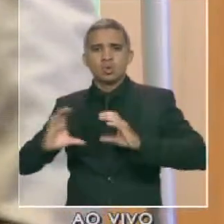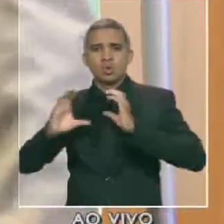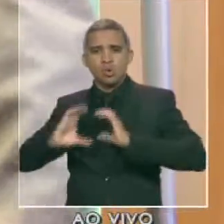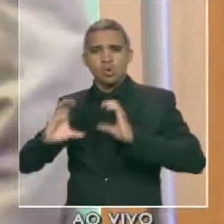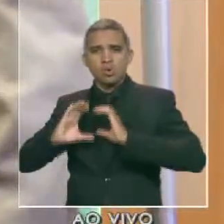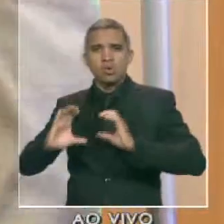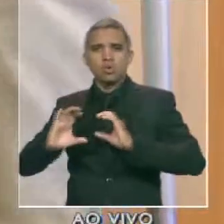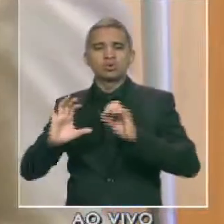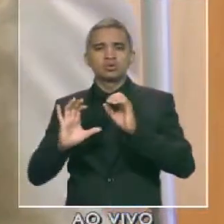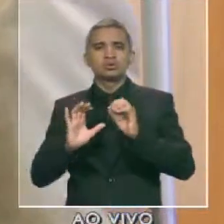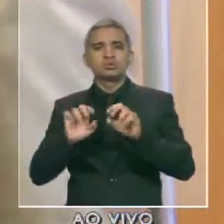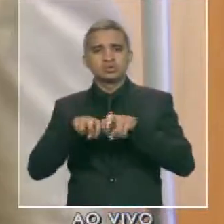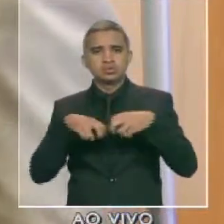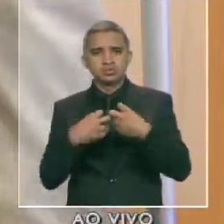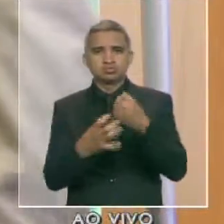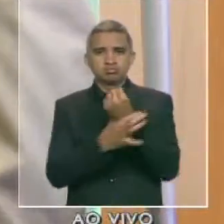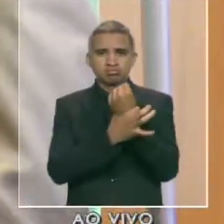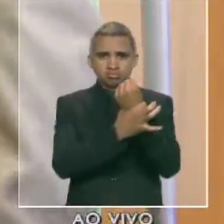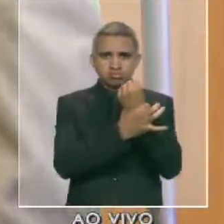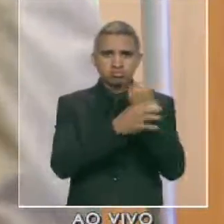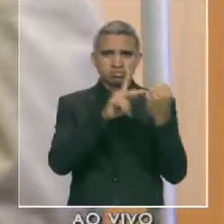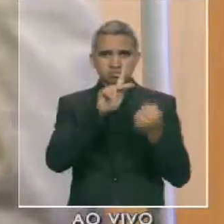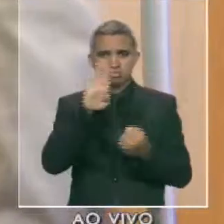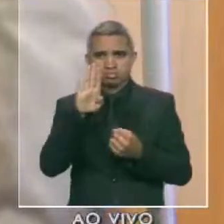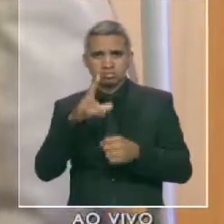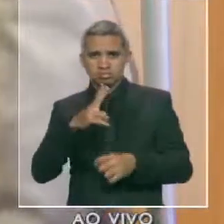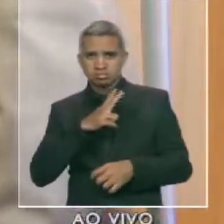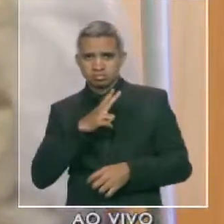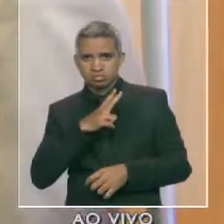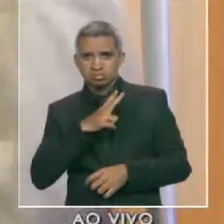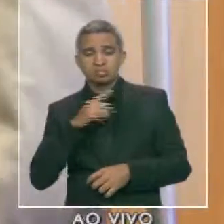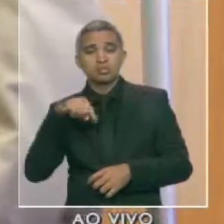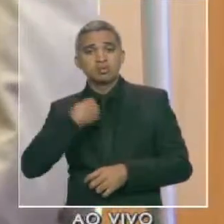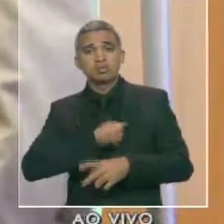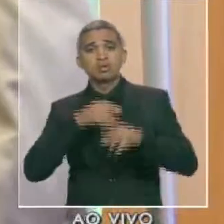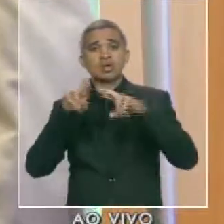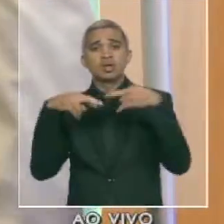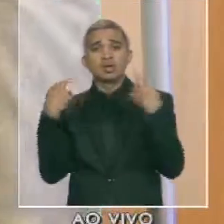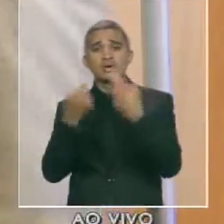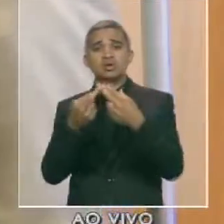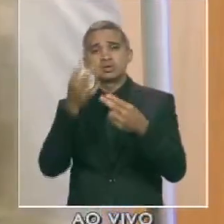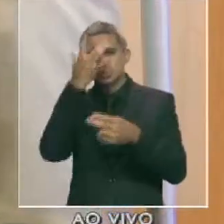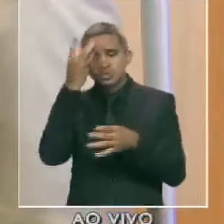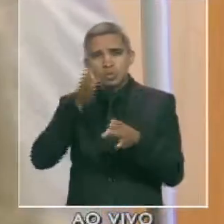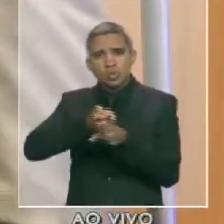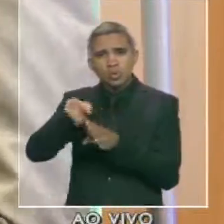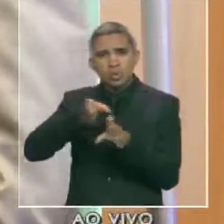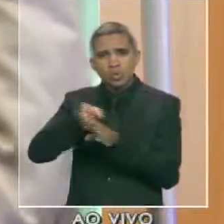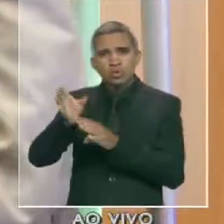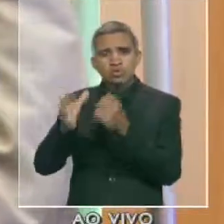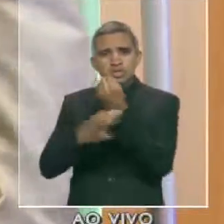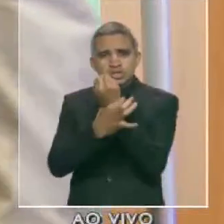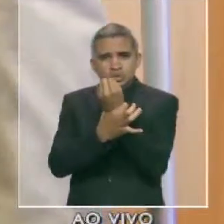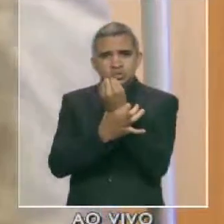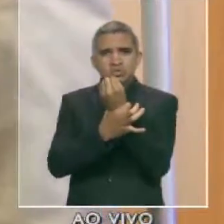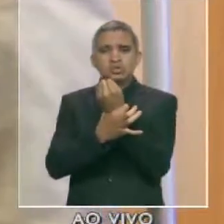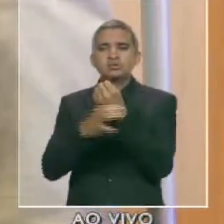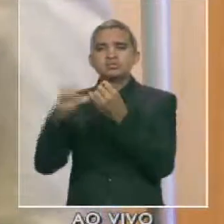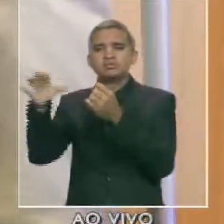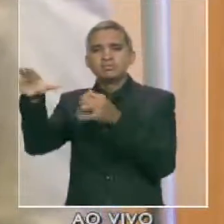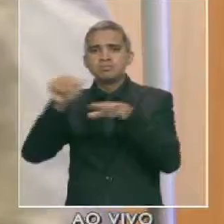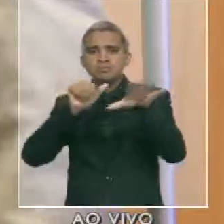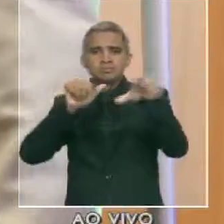Segurança Pública e Privada, onde nós reunimos conselheiros comunitários de segurança e nessa